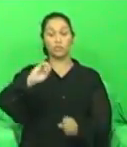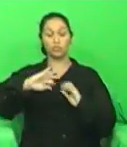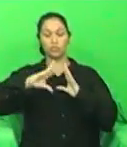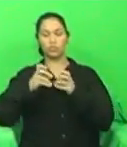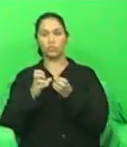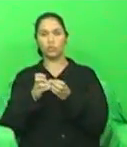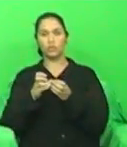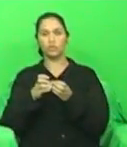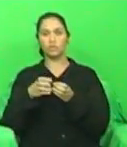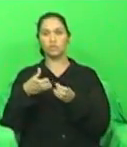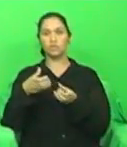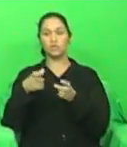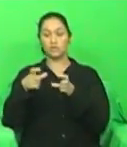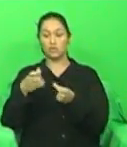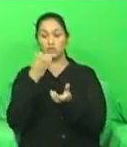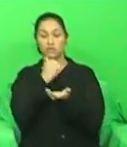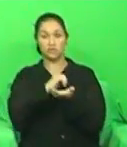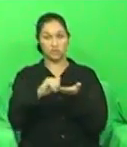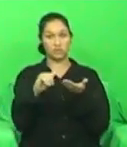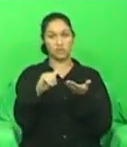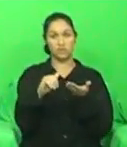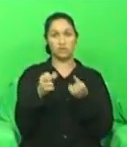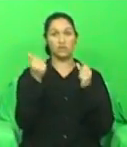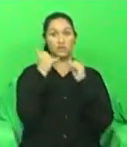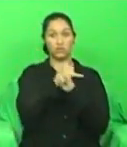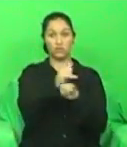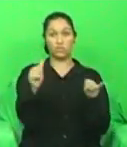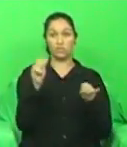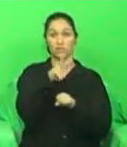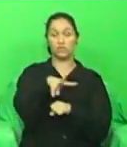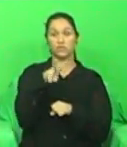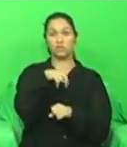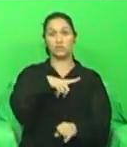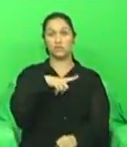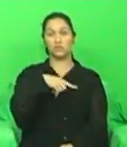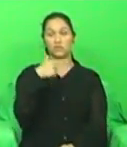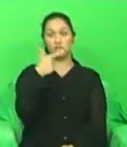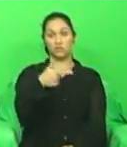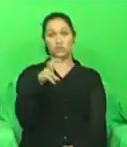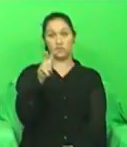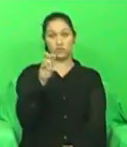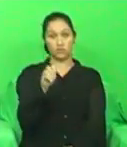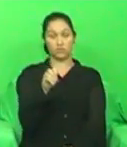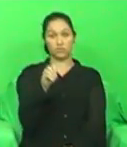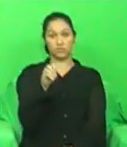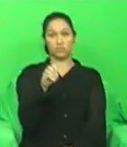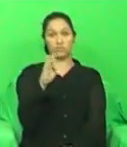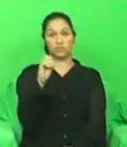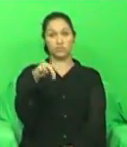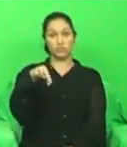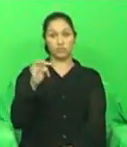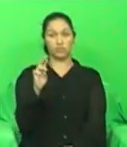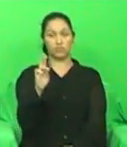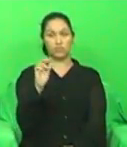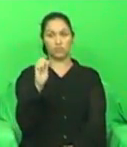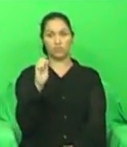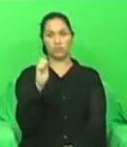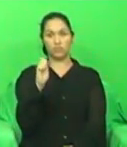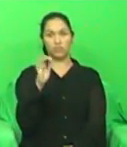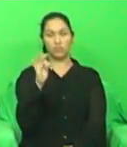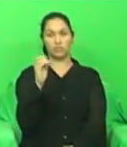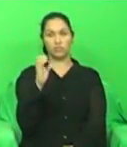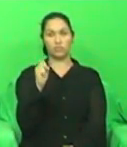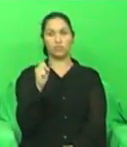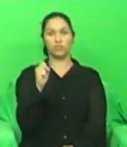e formou a todos os vereadores que tinha teria 250 pro contratos a ser revisto e